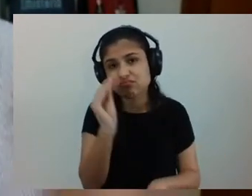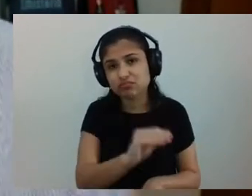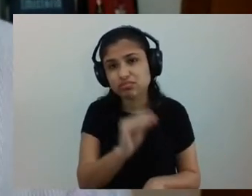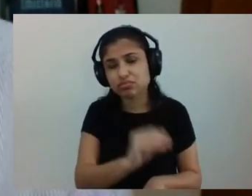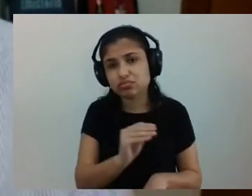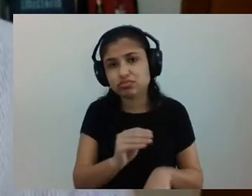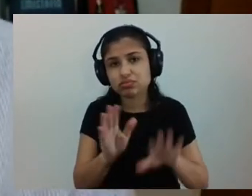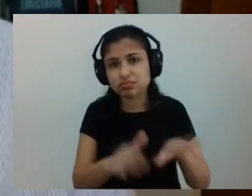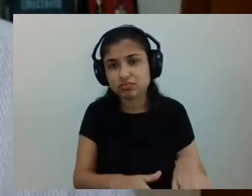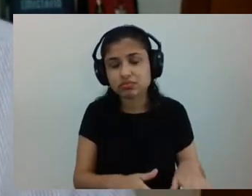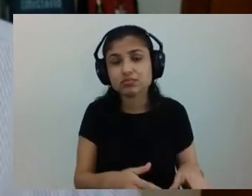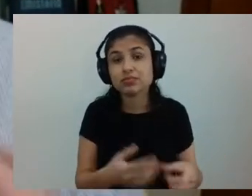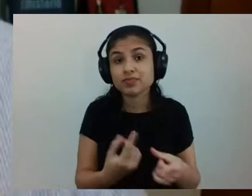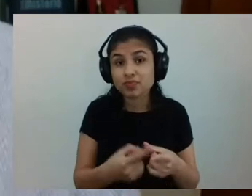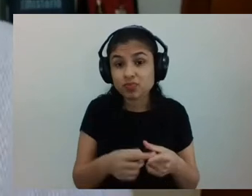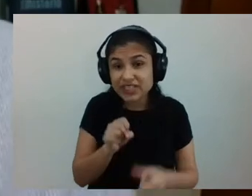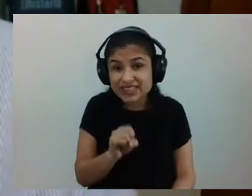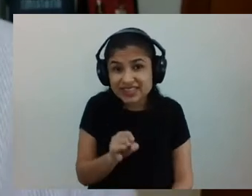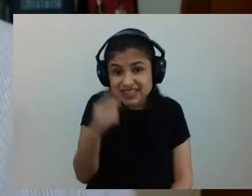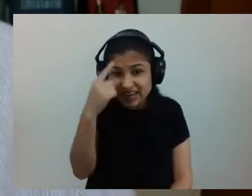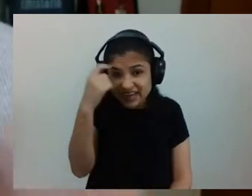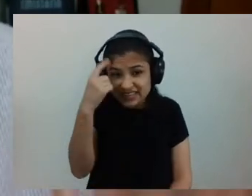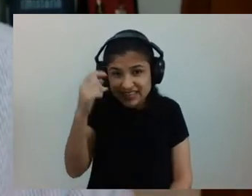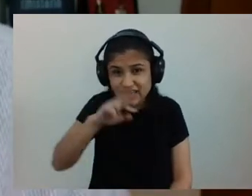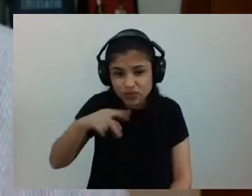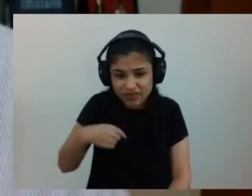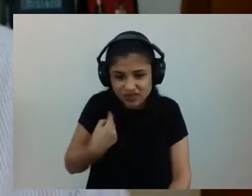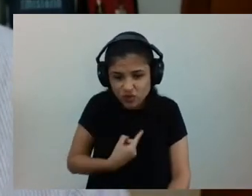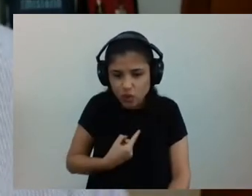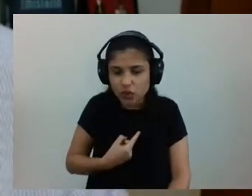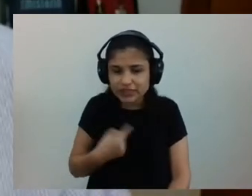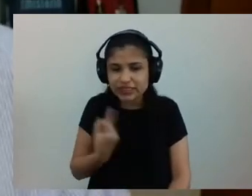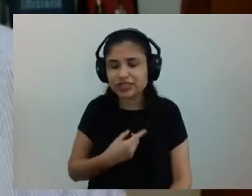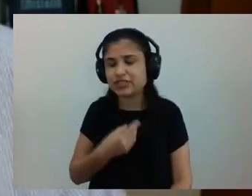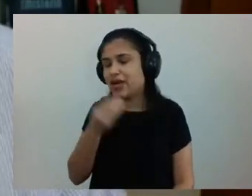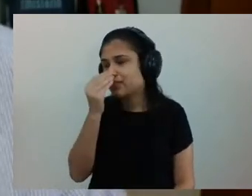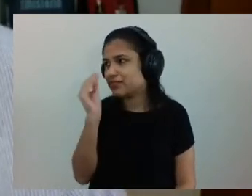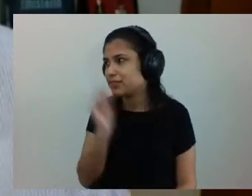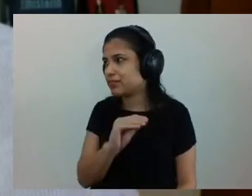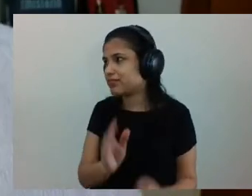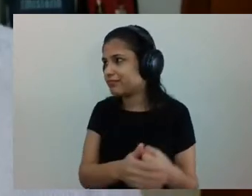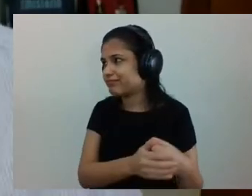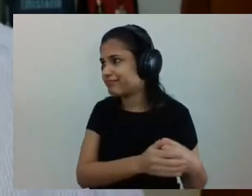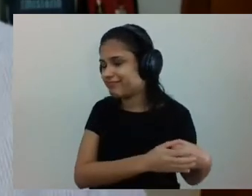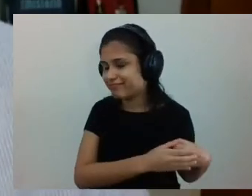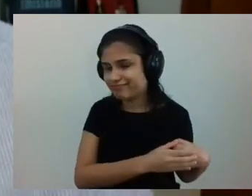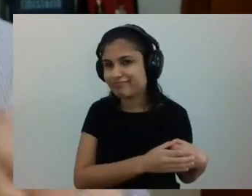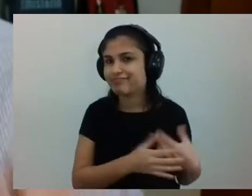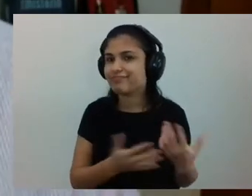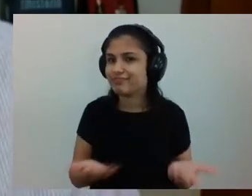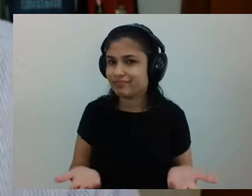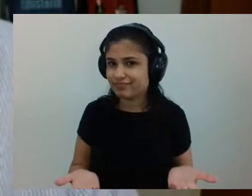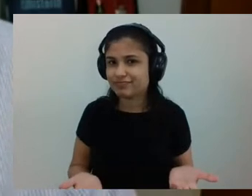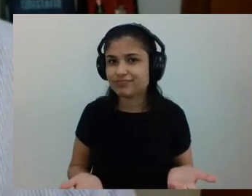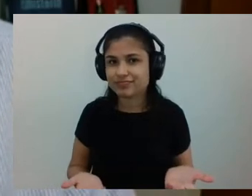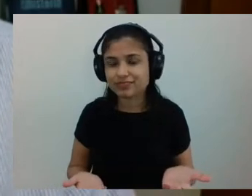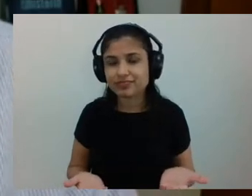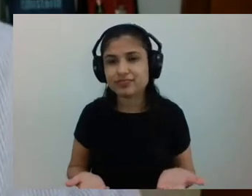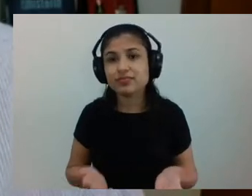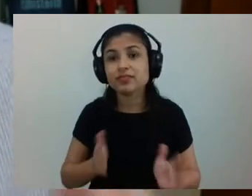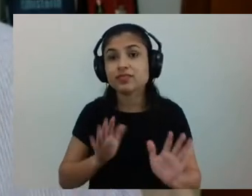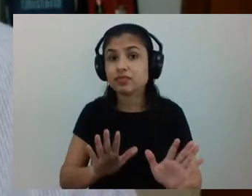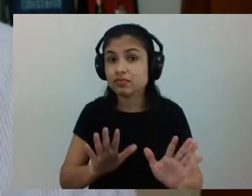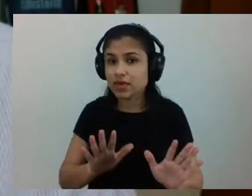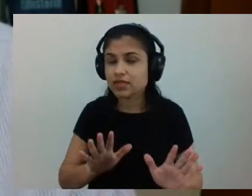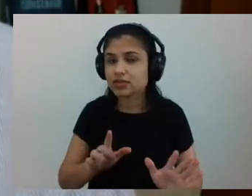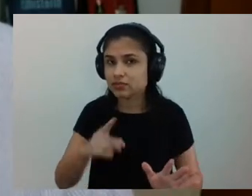quando a ideia não é da gente, a gente acaba deixando. Tem pessoas que agem dessa maneira. Porém, podem ter certeza que